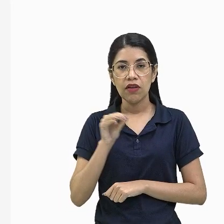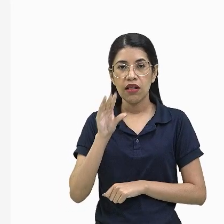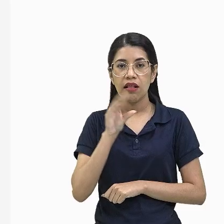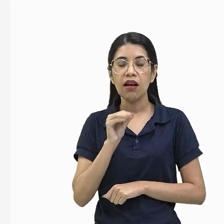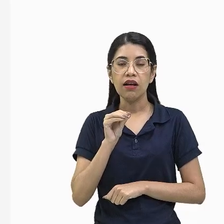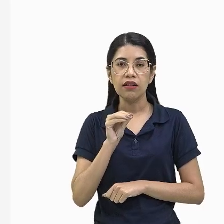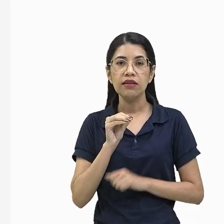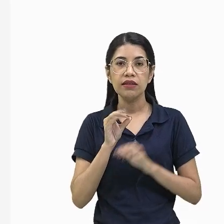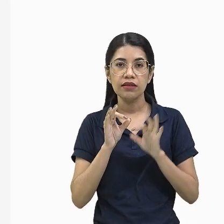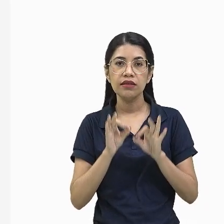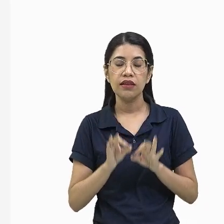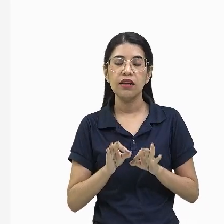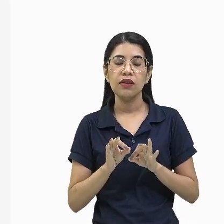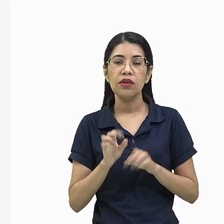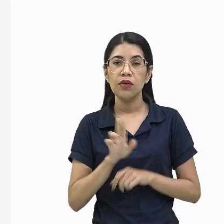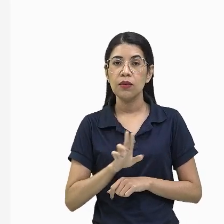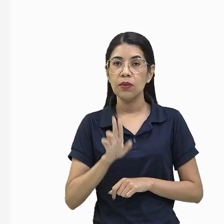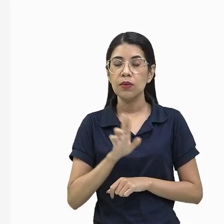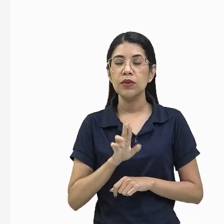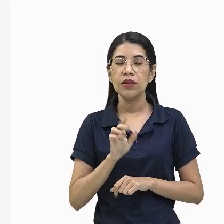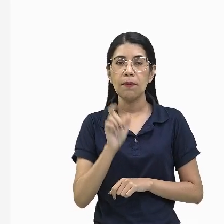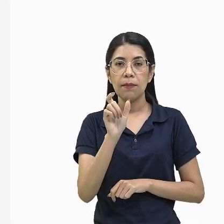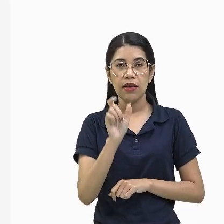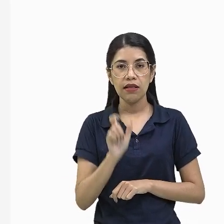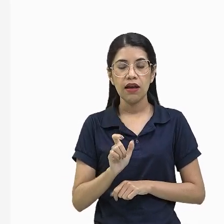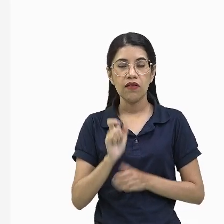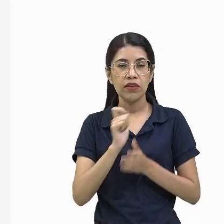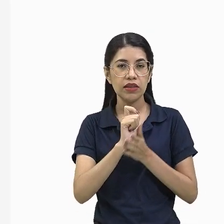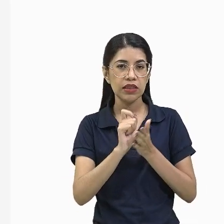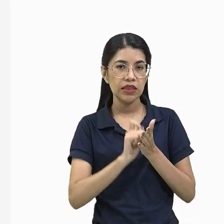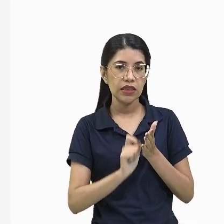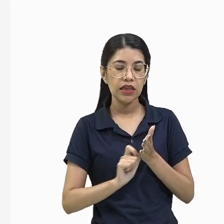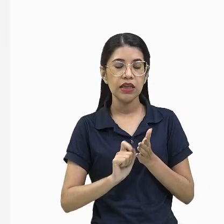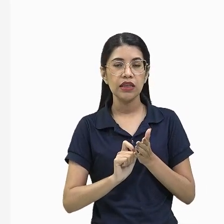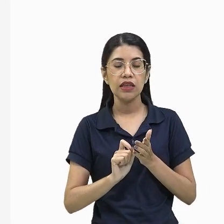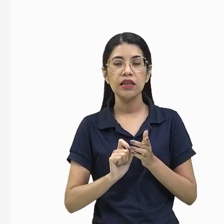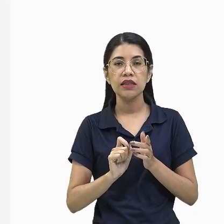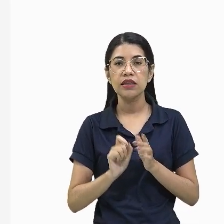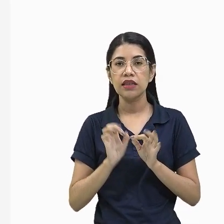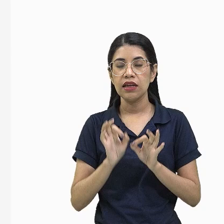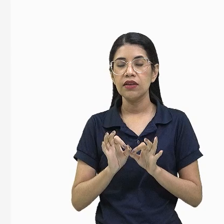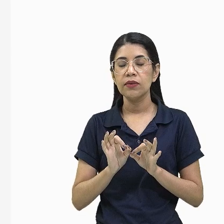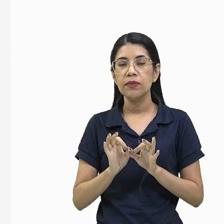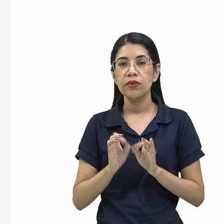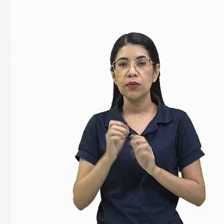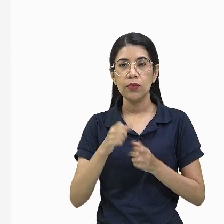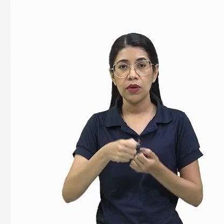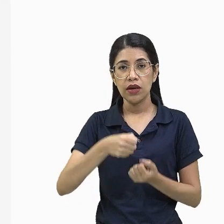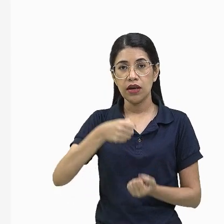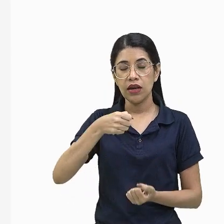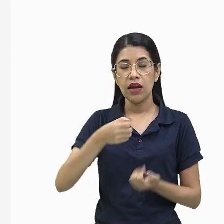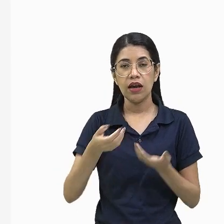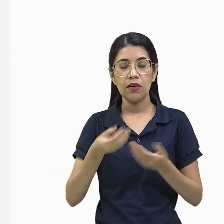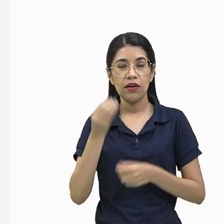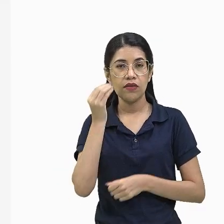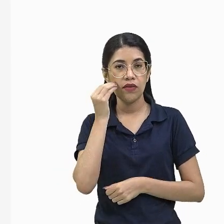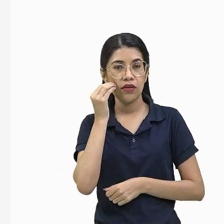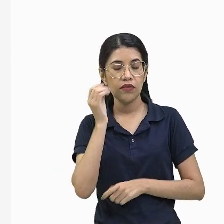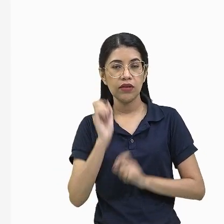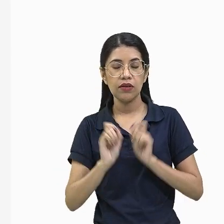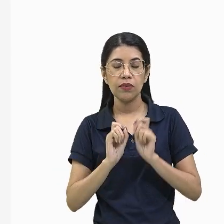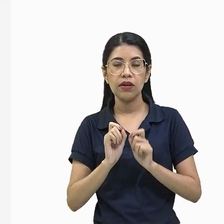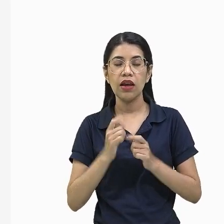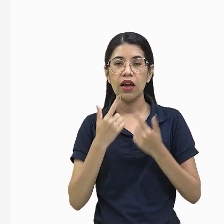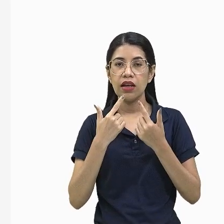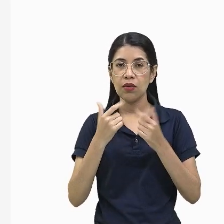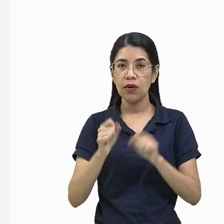ou seja, a linguagem que utiliza a palavra escrita aqui no nosso cartaz. Agora vamos observar a